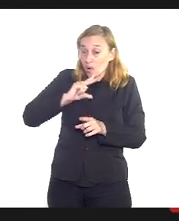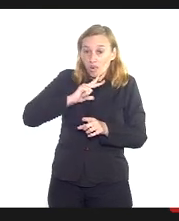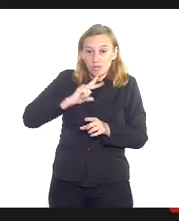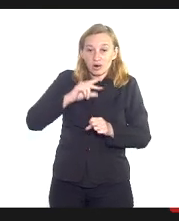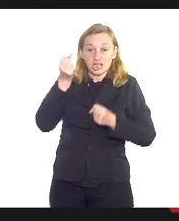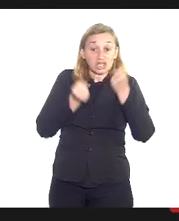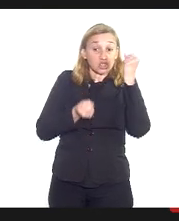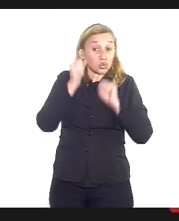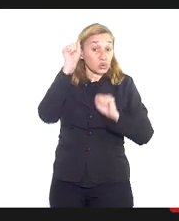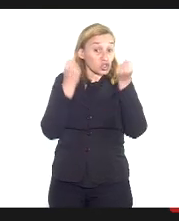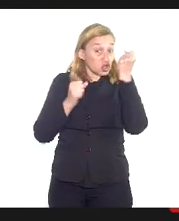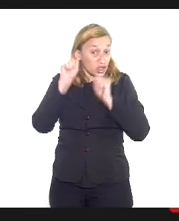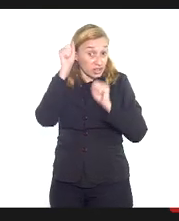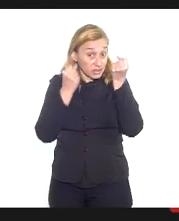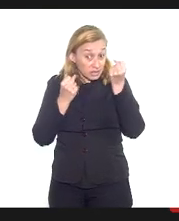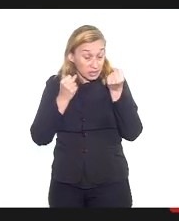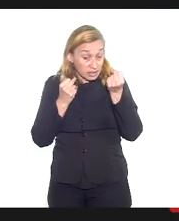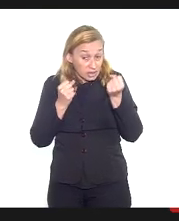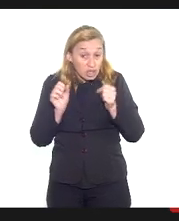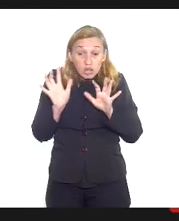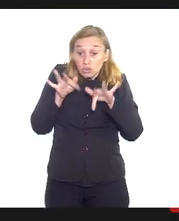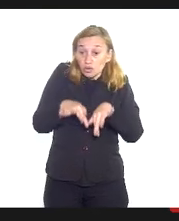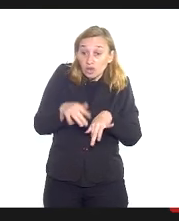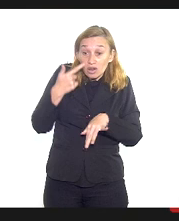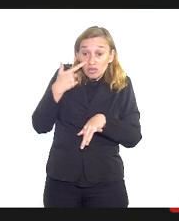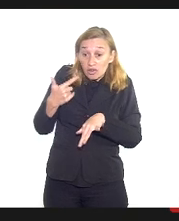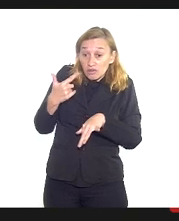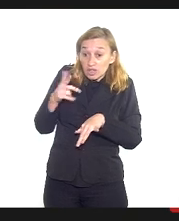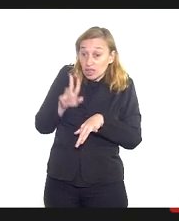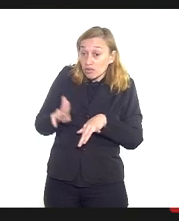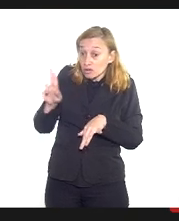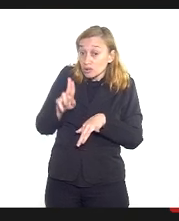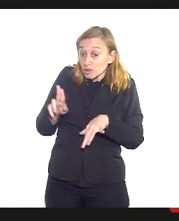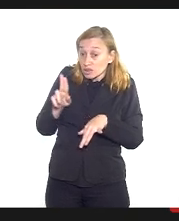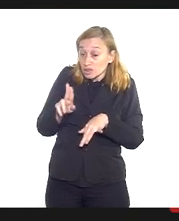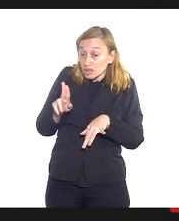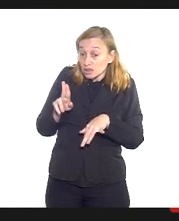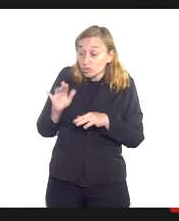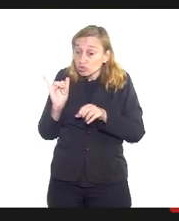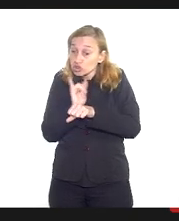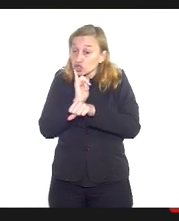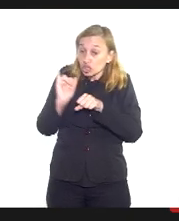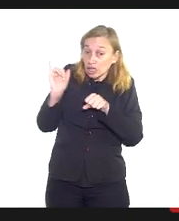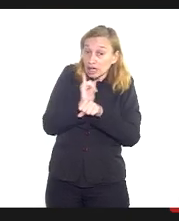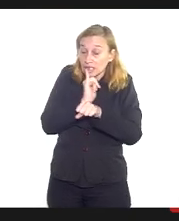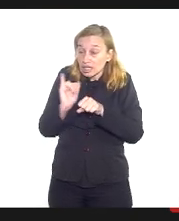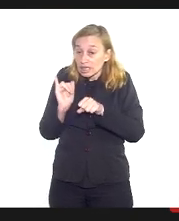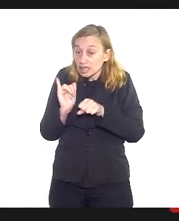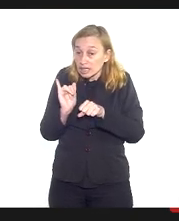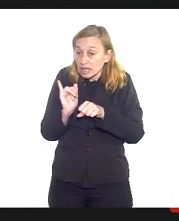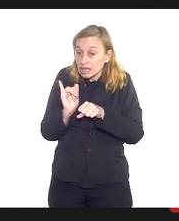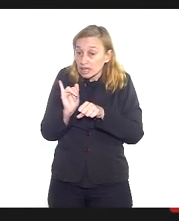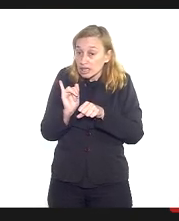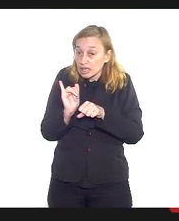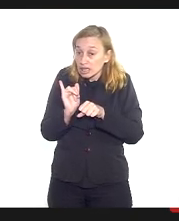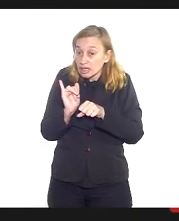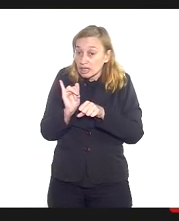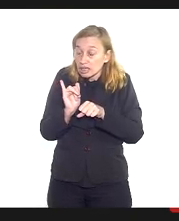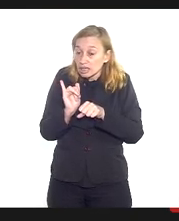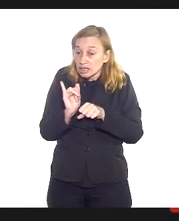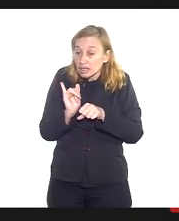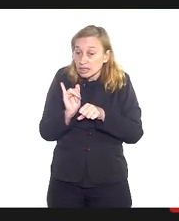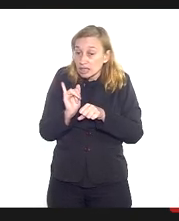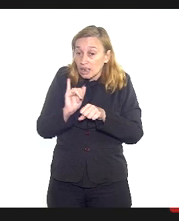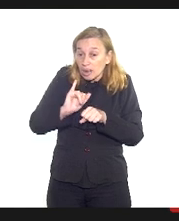industrializadora. E, no final, nós fomos ver que eles estavam utilizando uma espécie de uma elisão que acabava ocasionando